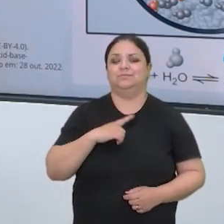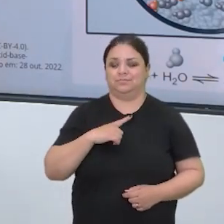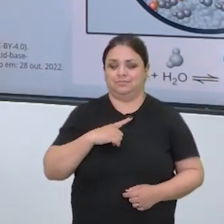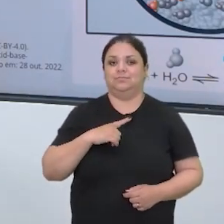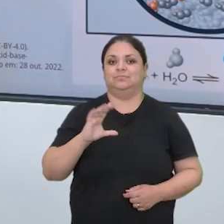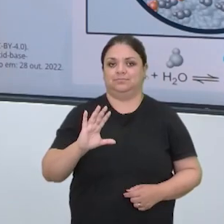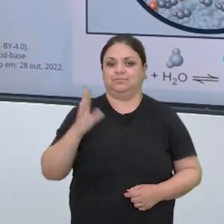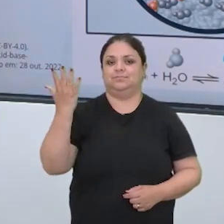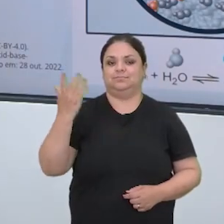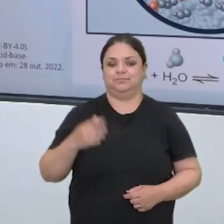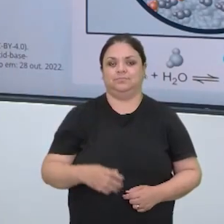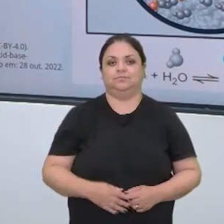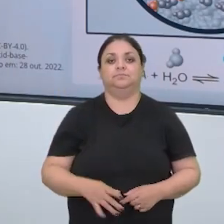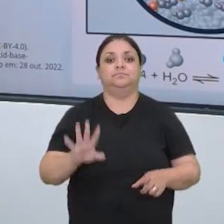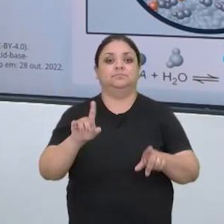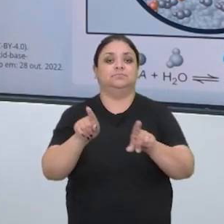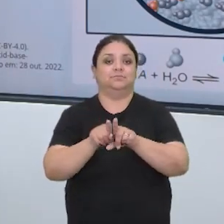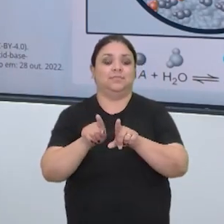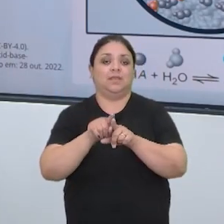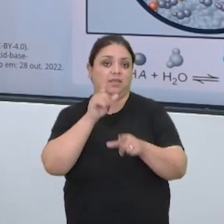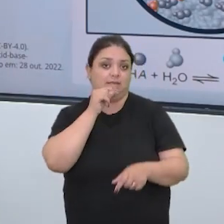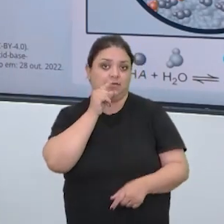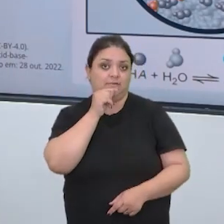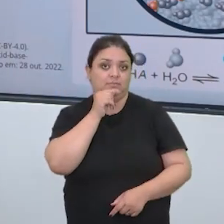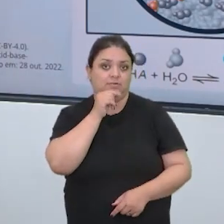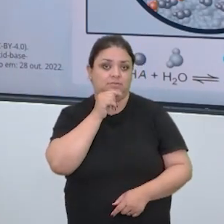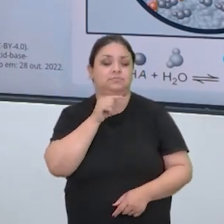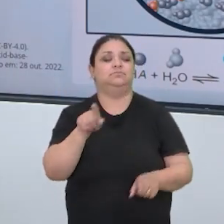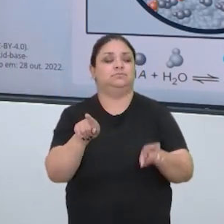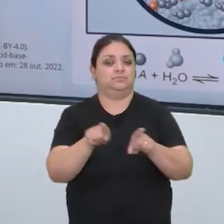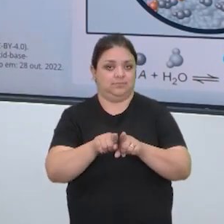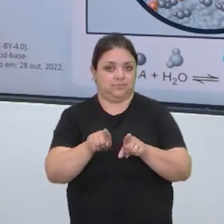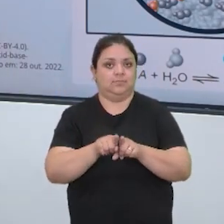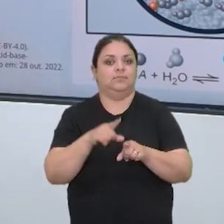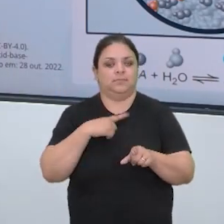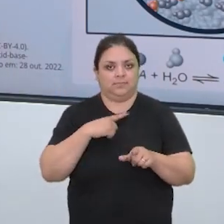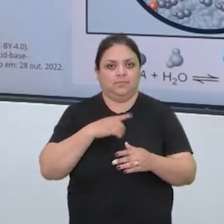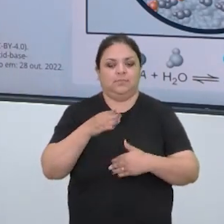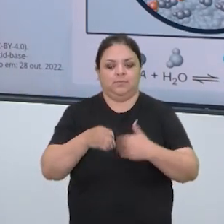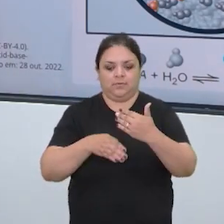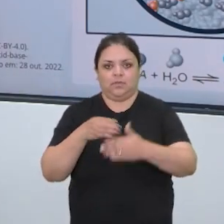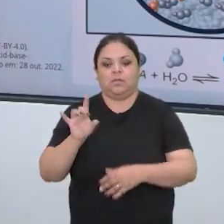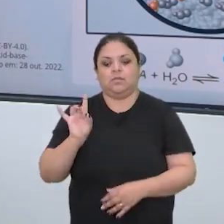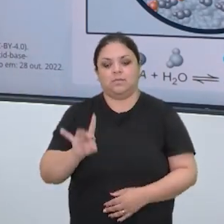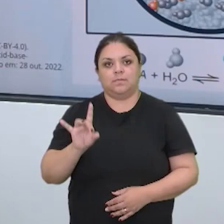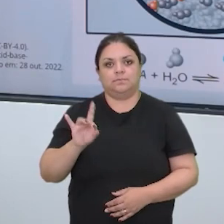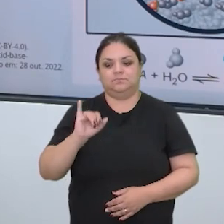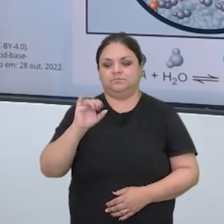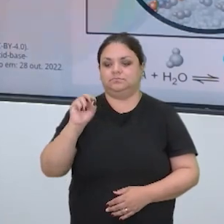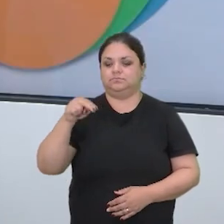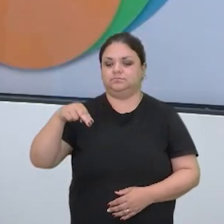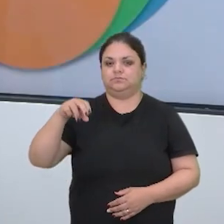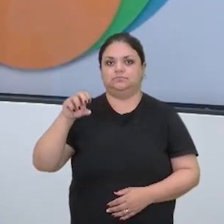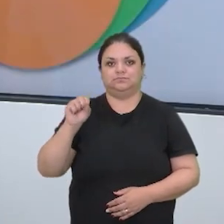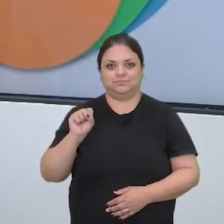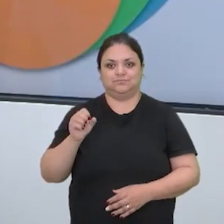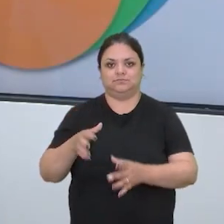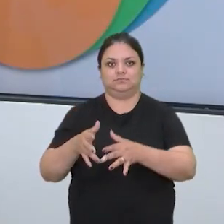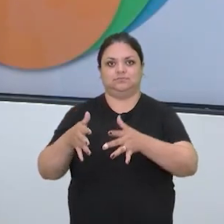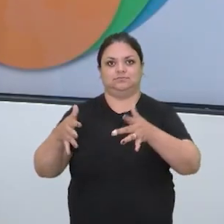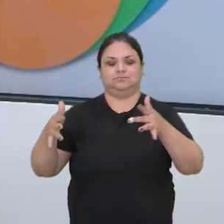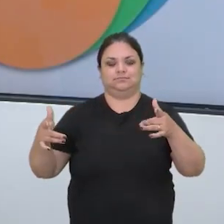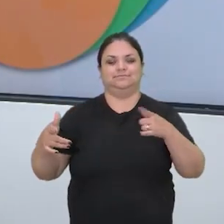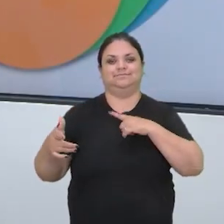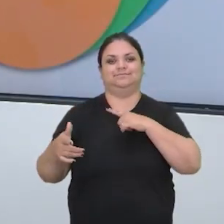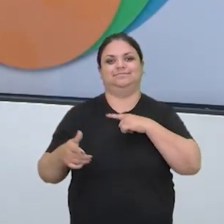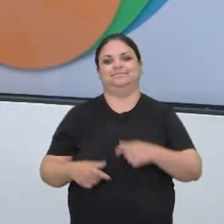Não só os ácidos, mas como a própria água também, ela tem um processo de autoionização que a gente falou anteriormente.